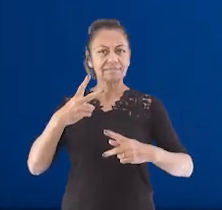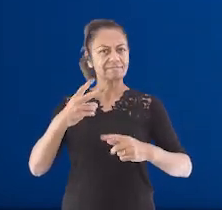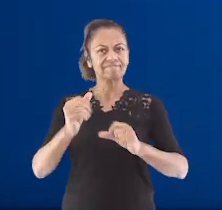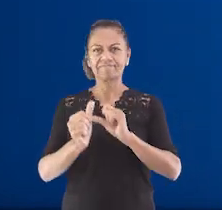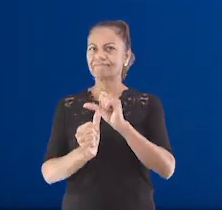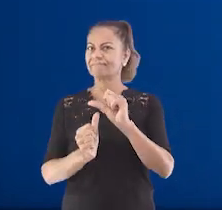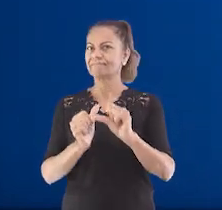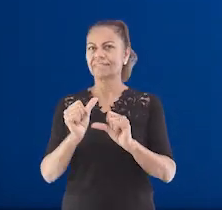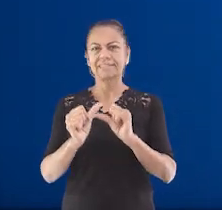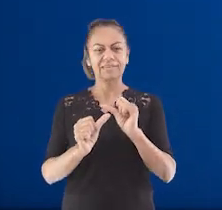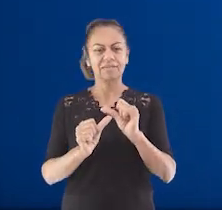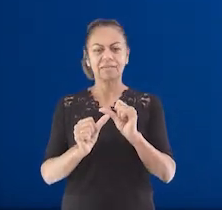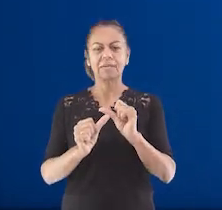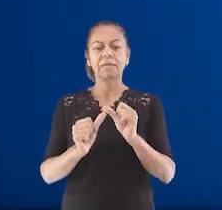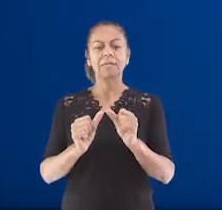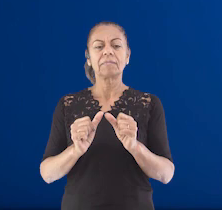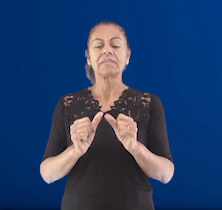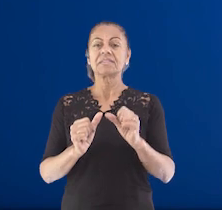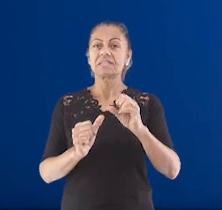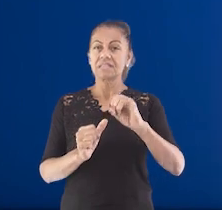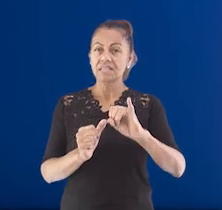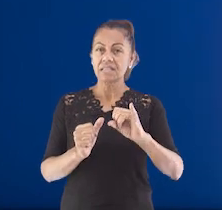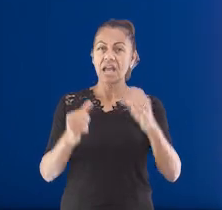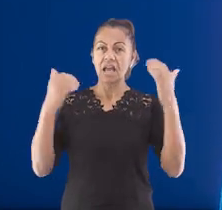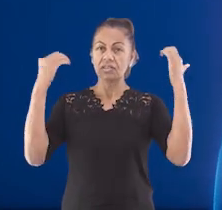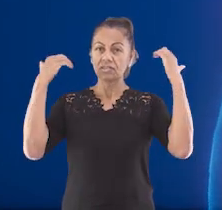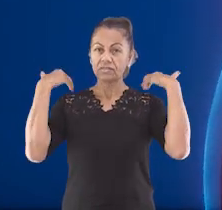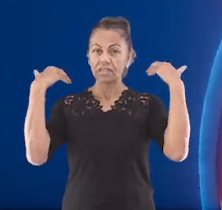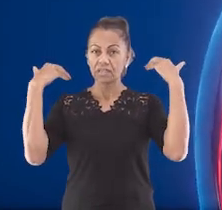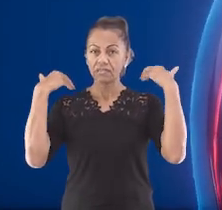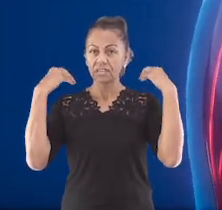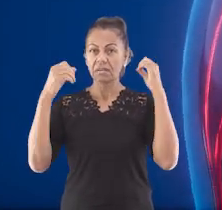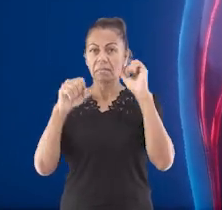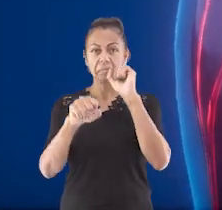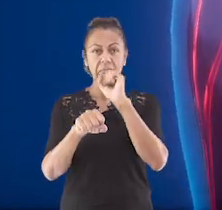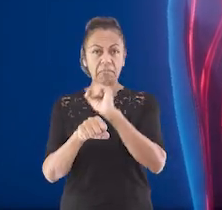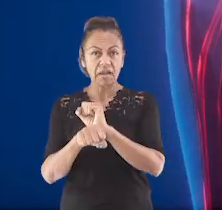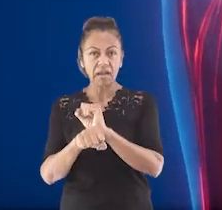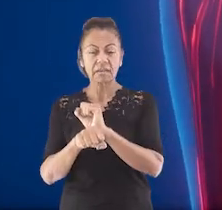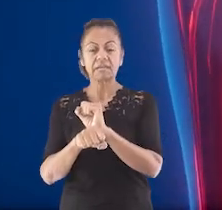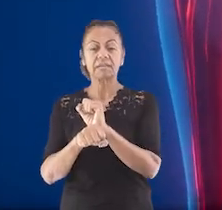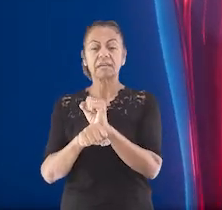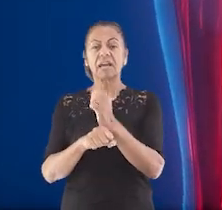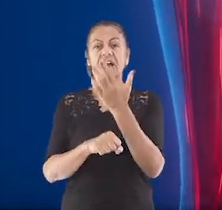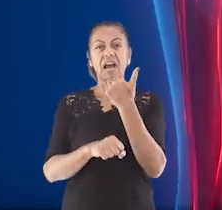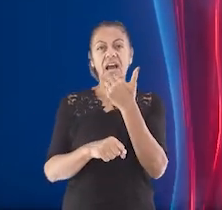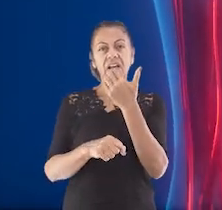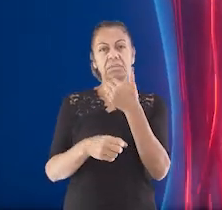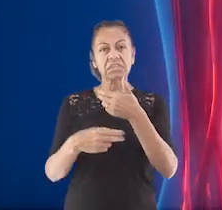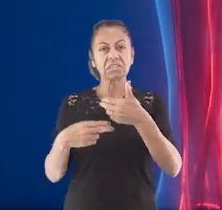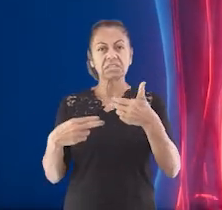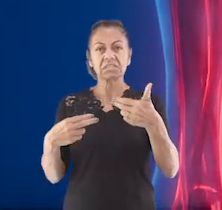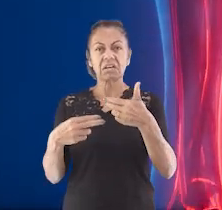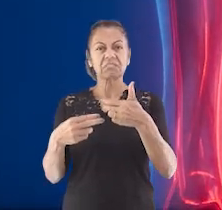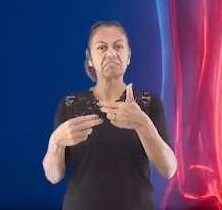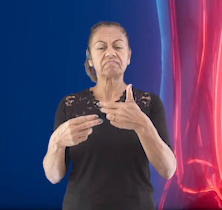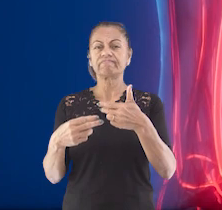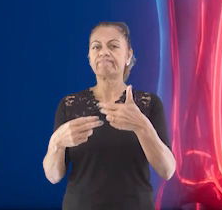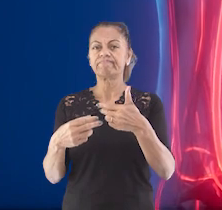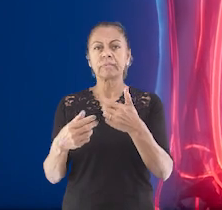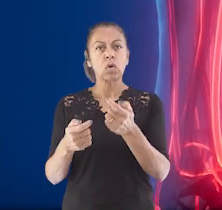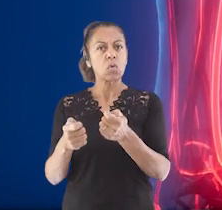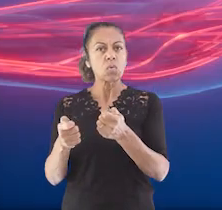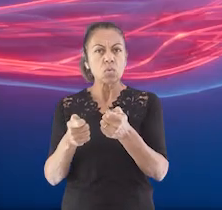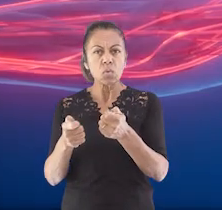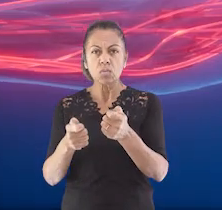aparência física, mas não muda a genética, ou seja, o biotipo da pessoa.